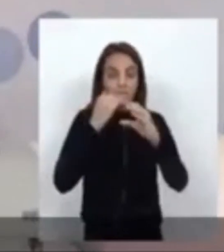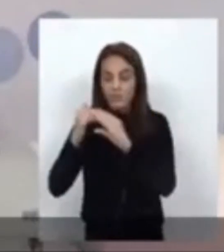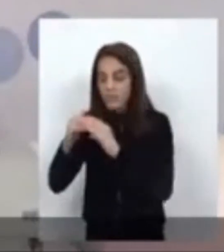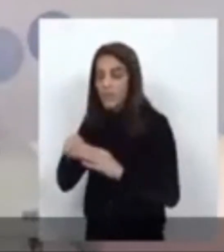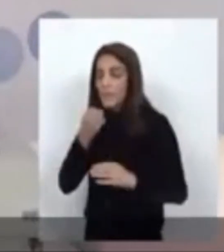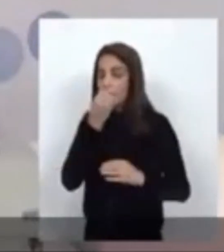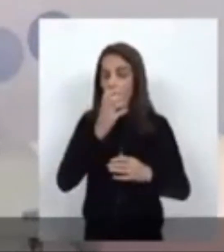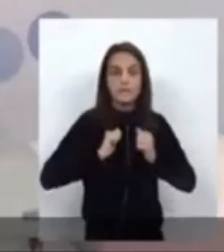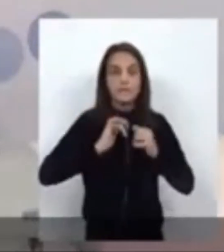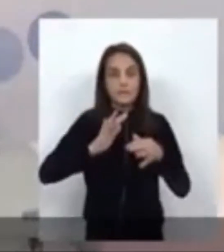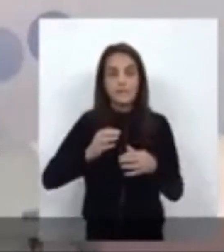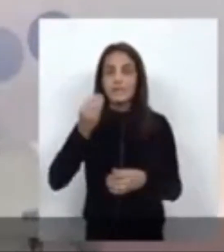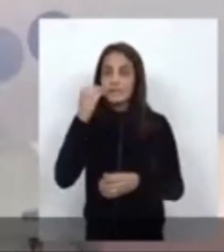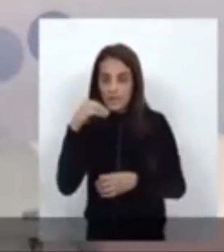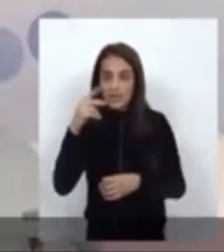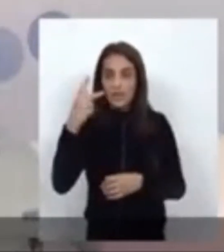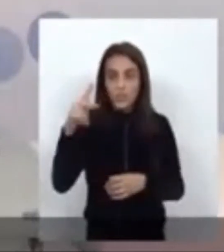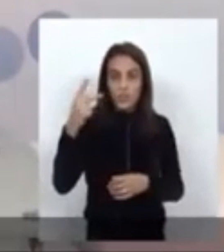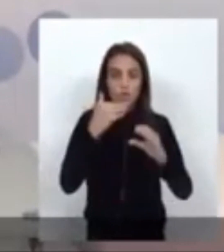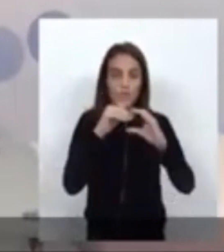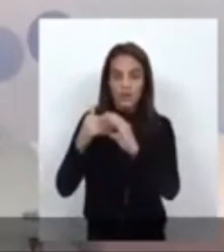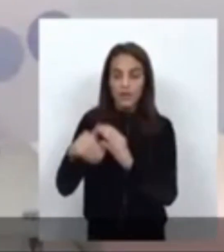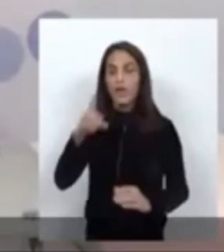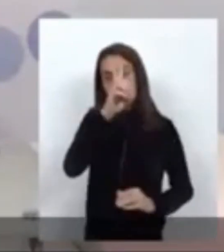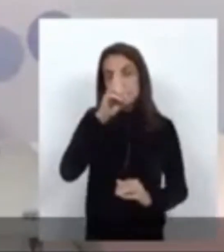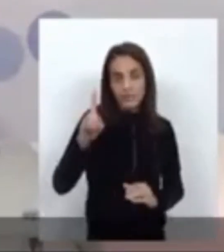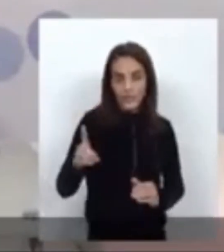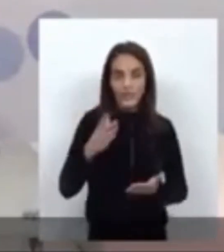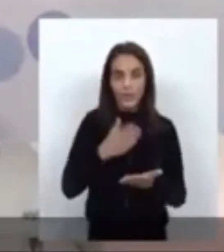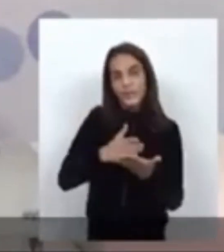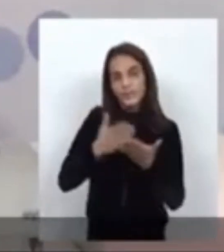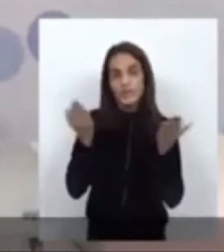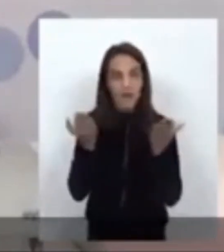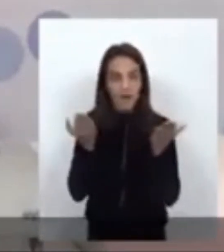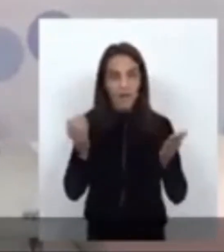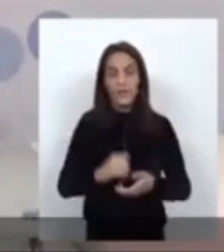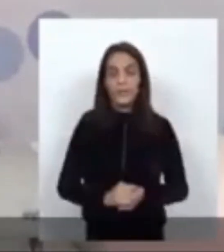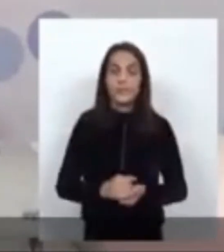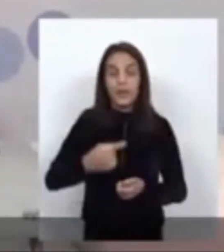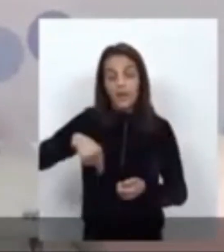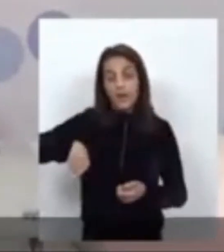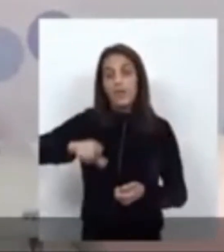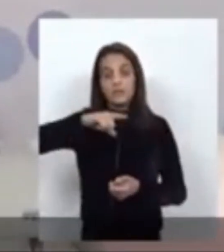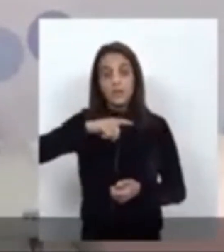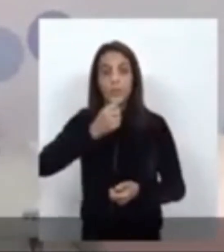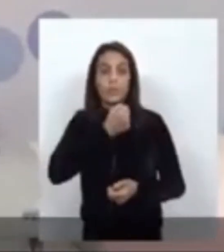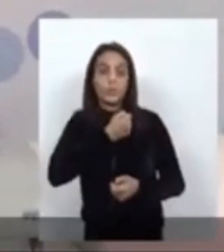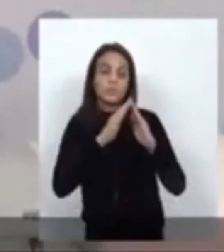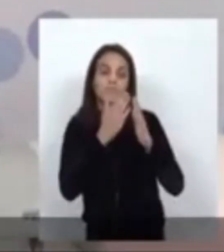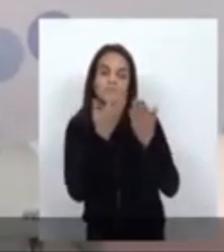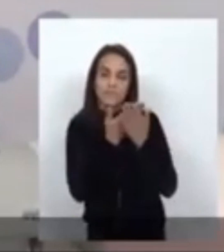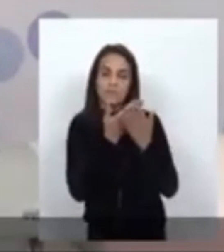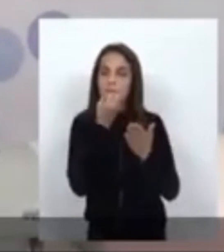boas práticas, as suas experiências com os diretores que estão ingressando. Então, nós temos um número, né, considerável de escolas aí